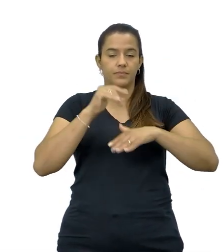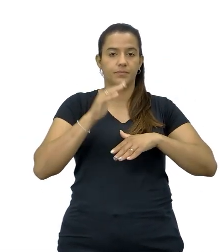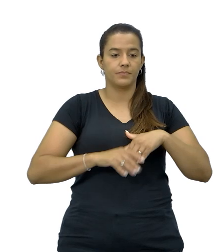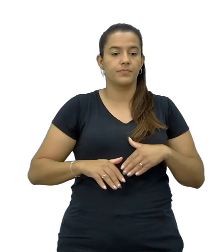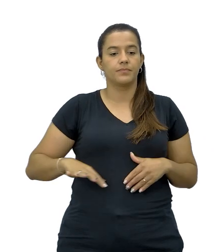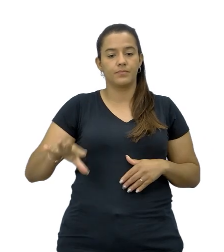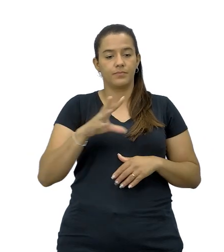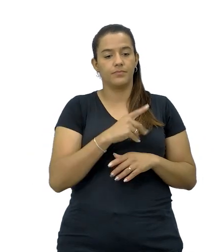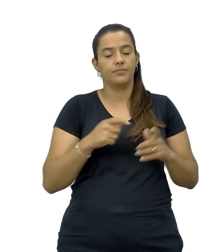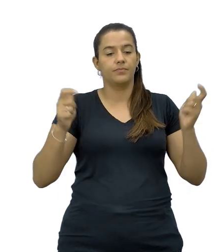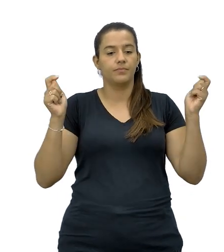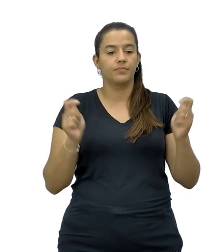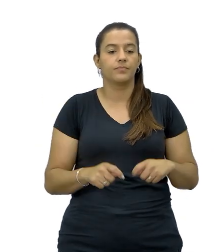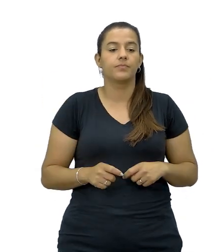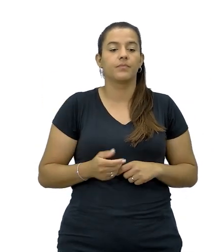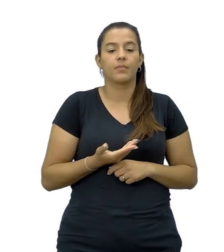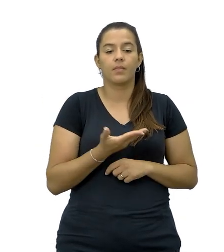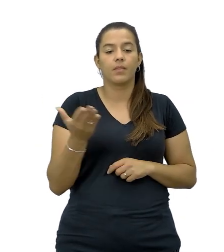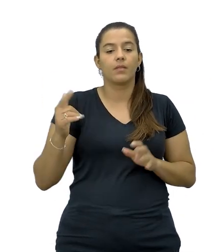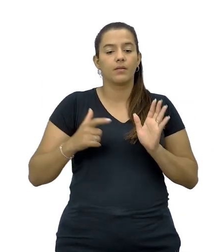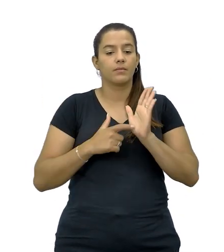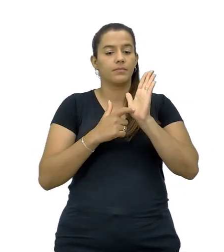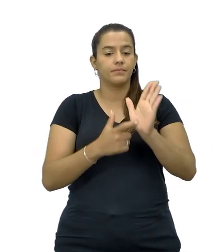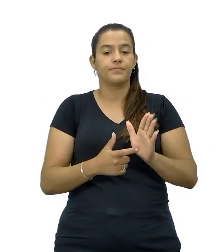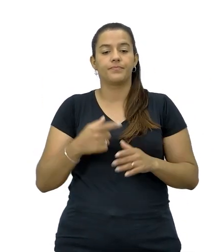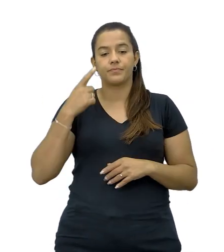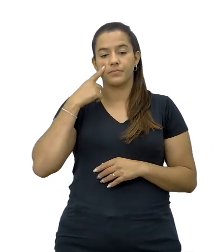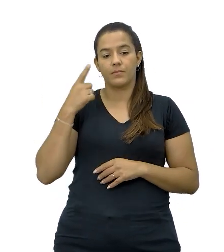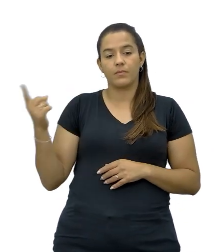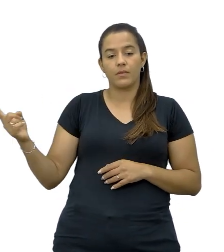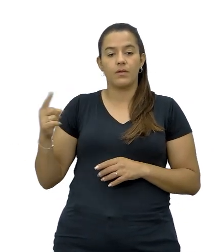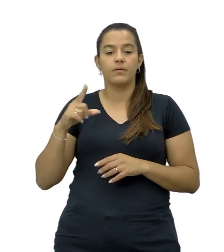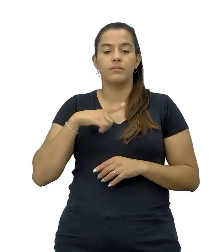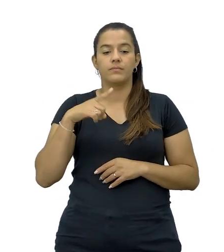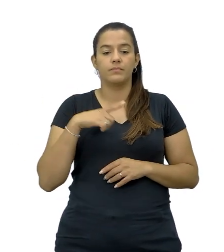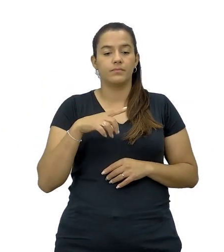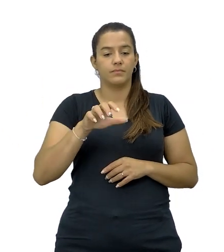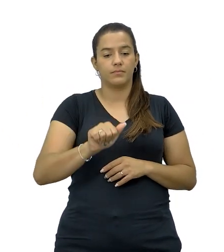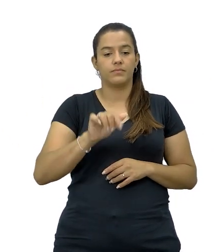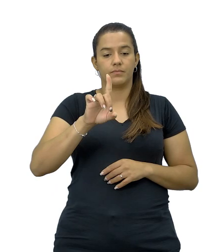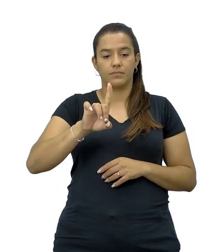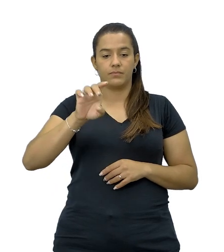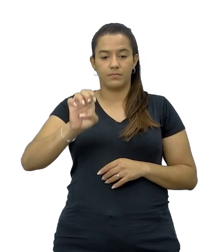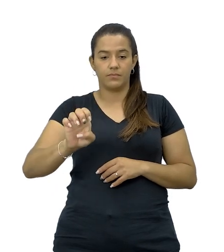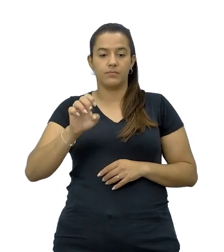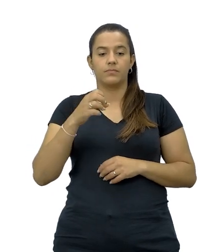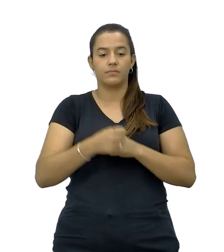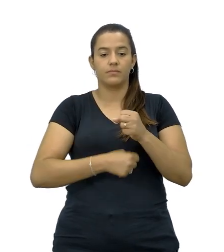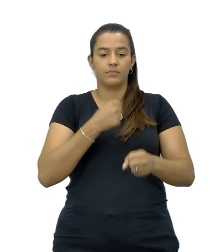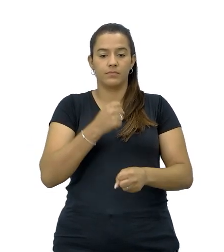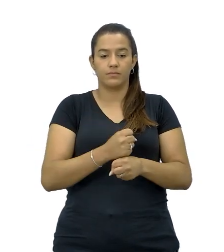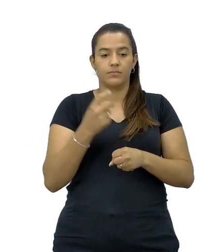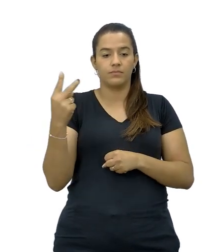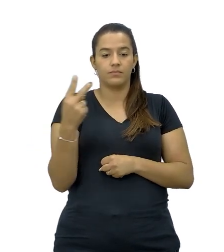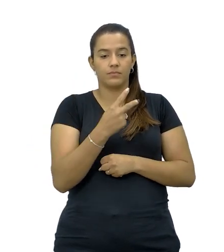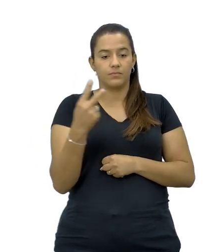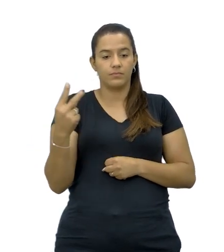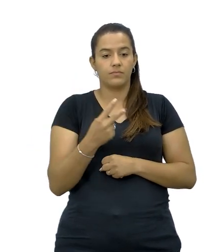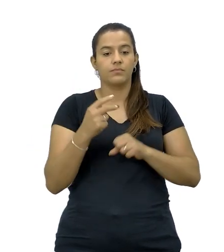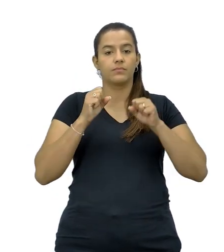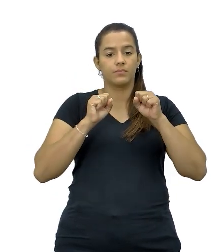eu selecionei 2 agora, a matriz de referência da ADE de 2022, onde vocês